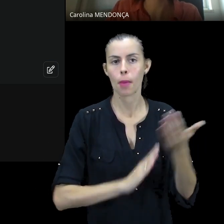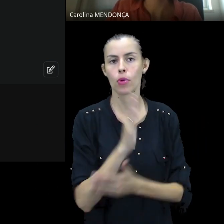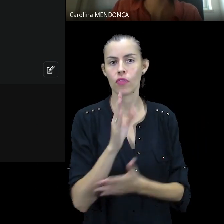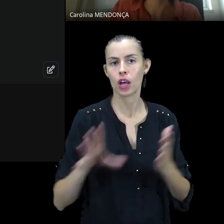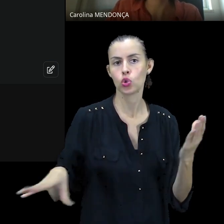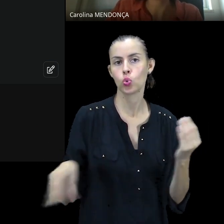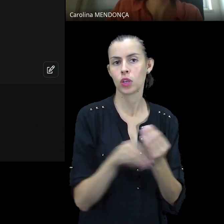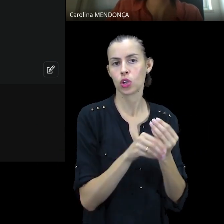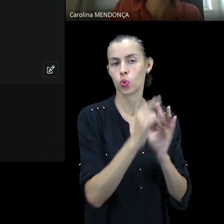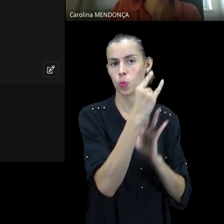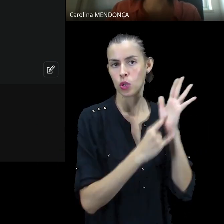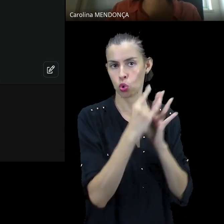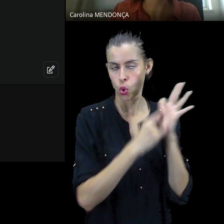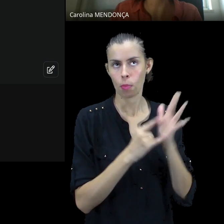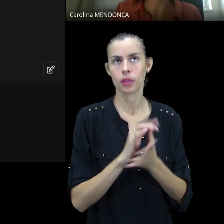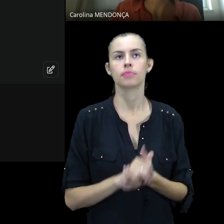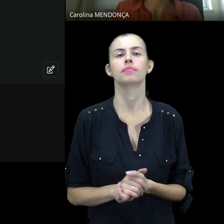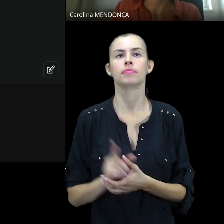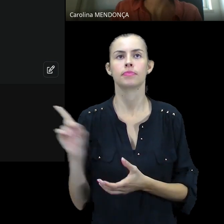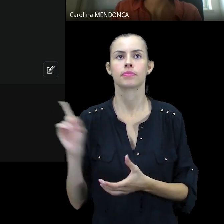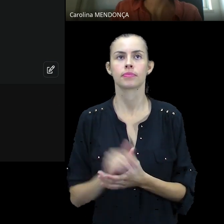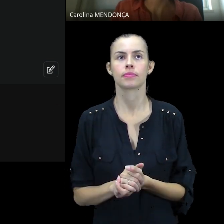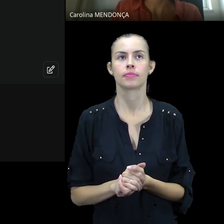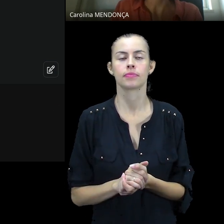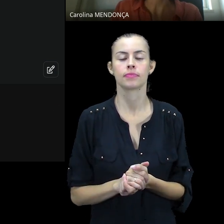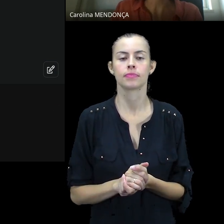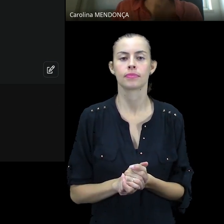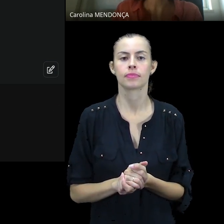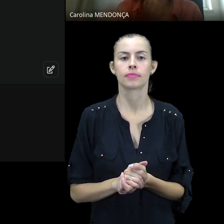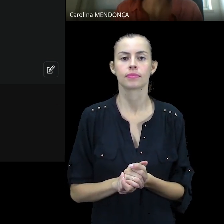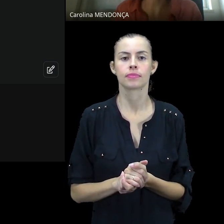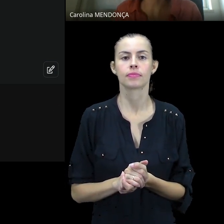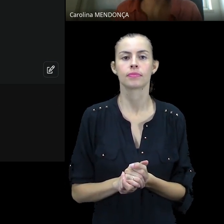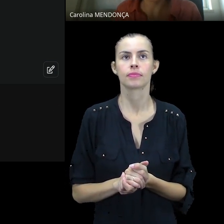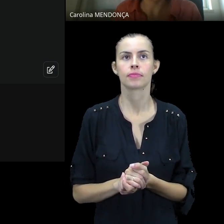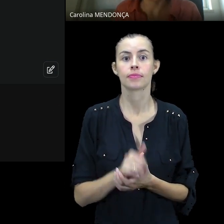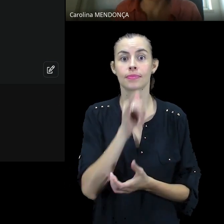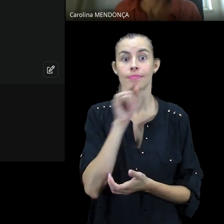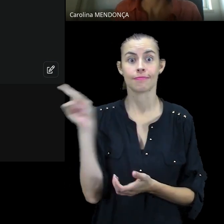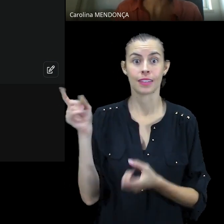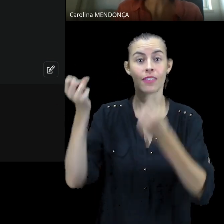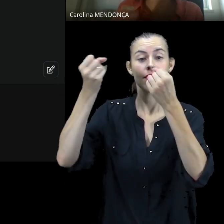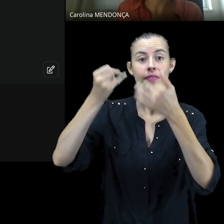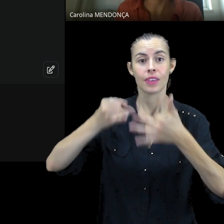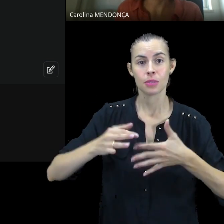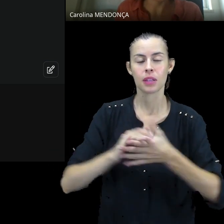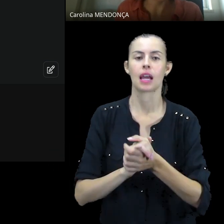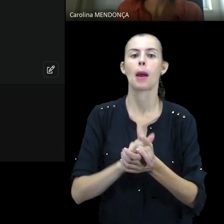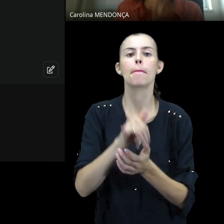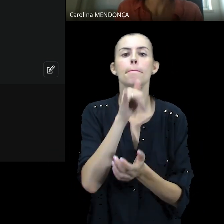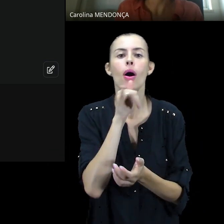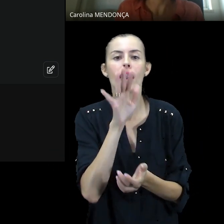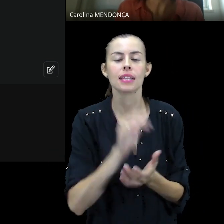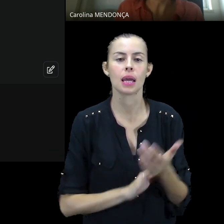modalidades. Então, é nessa parte, por exemplo, que a gente vai falar que as atividades de empresa júnior podem ser de